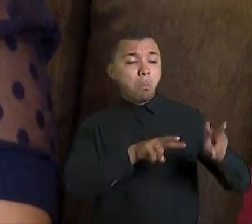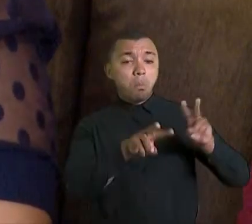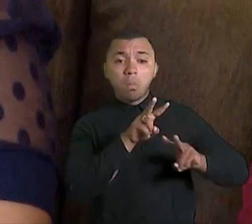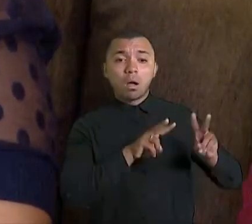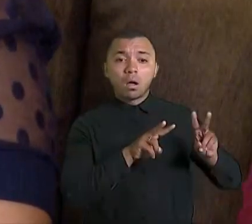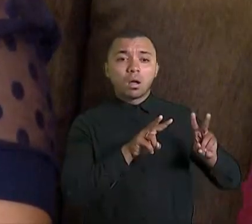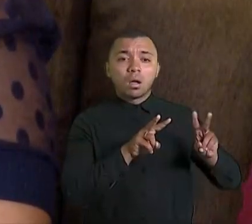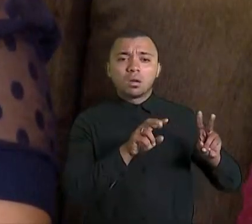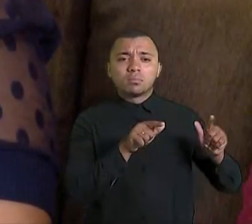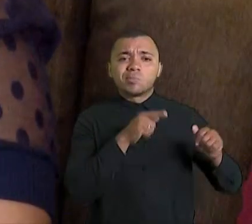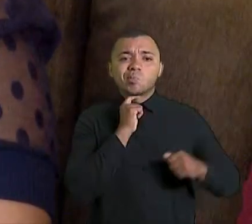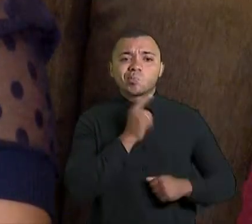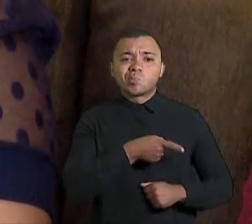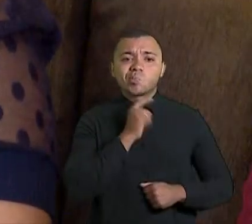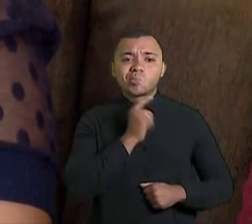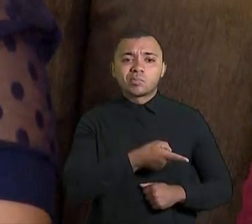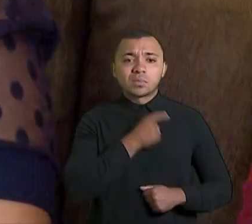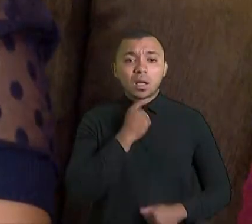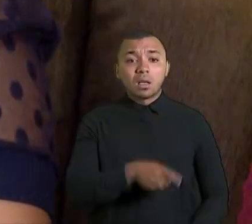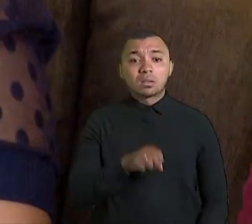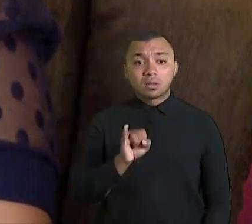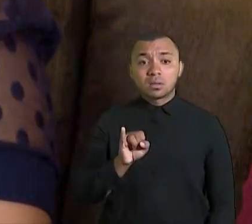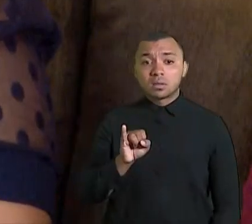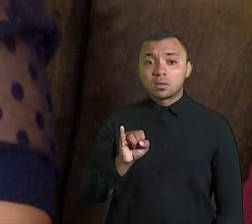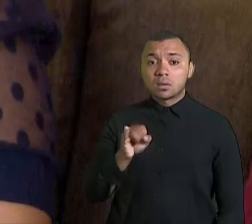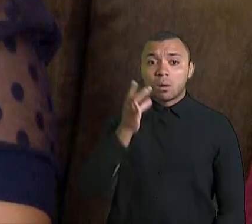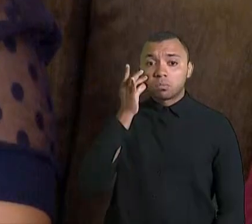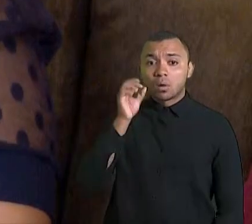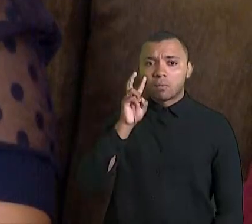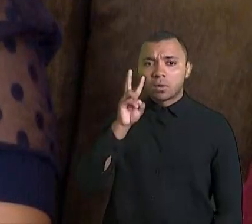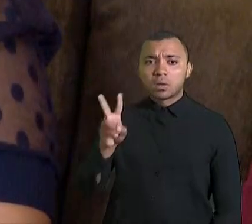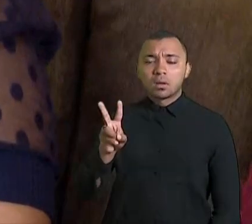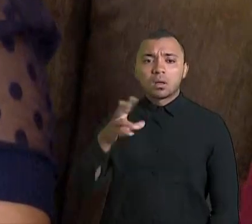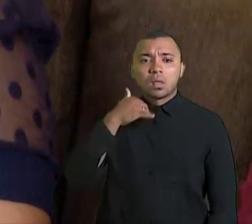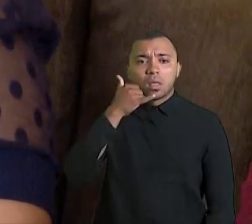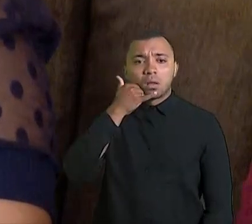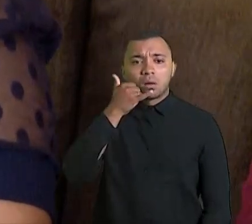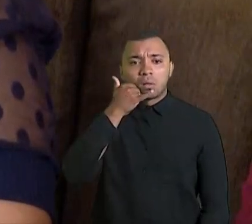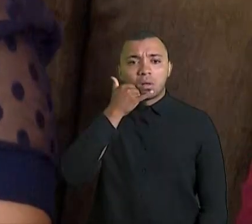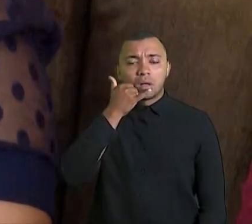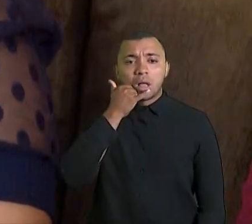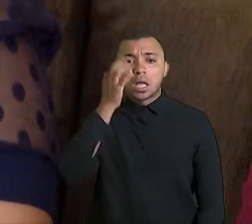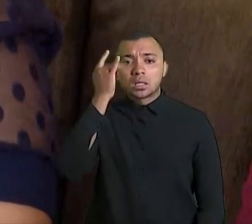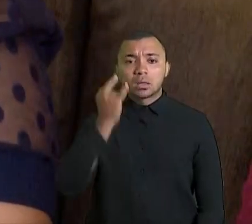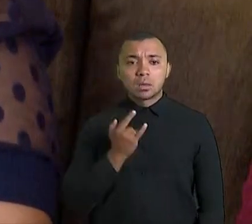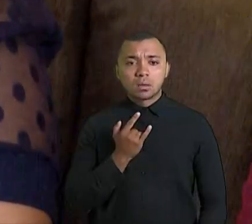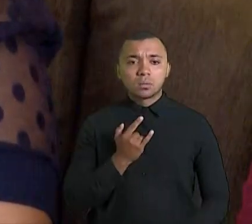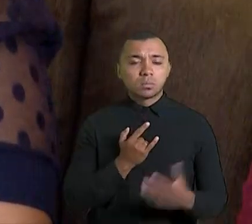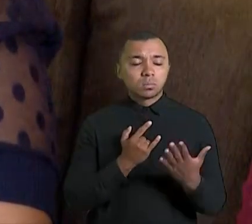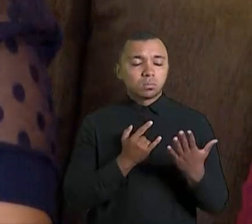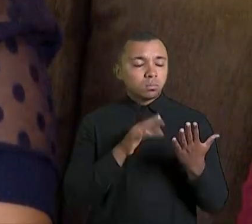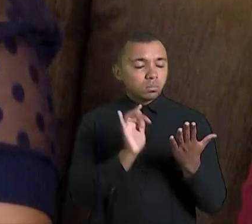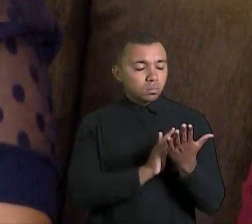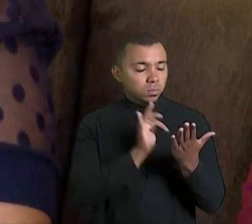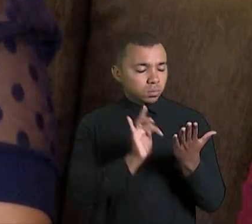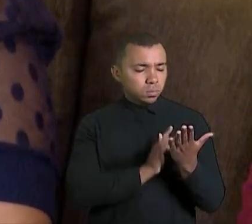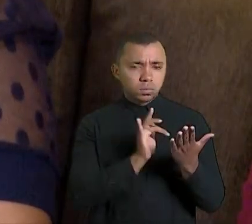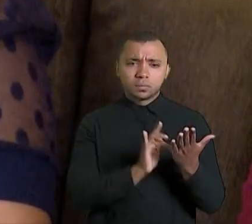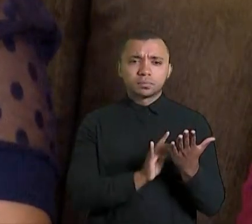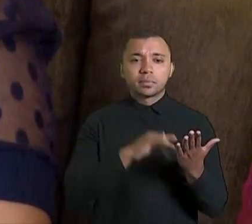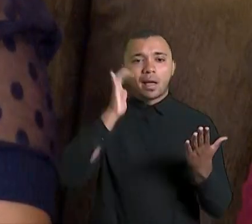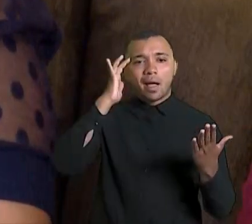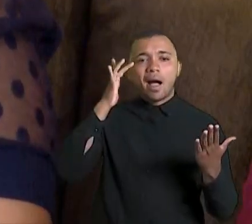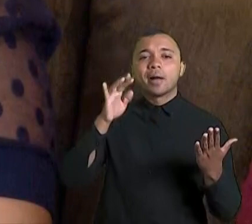ela não tem vez. Se vê uma pessoa com deficiência, por exemplo, mexendo num telefone, algumas pessoas já intuem que aquela deficiência